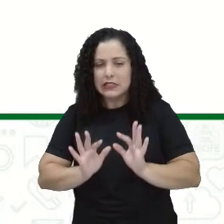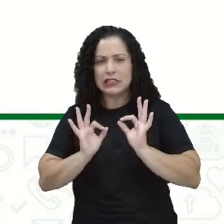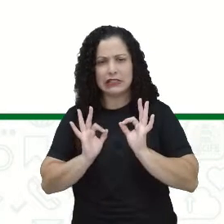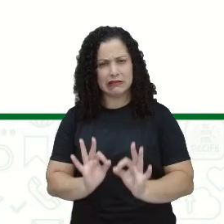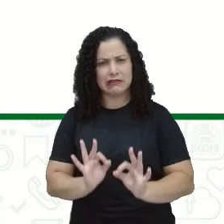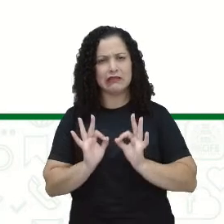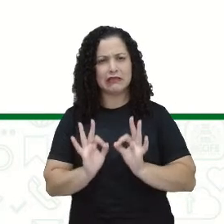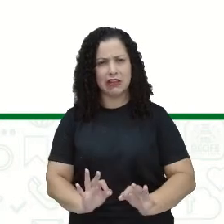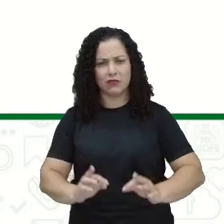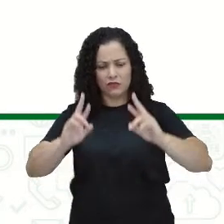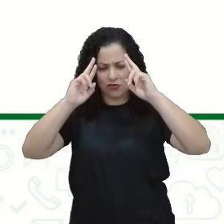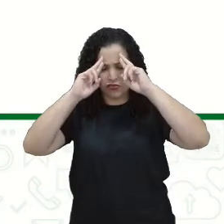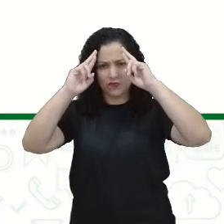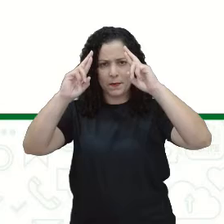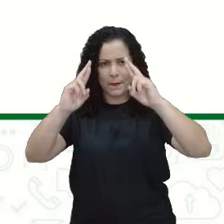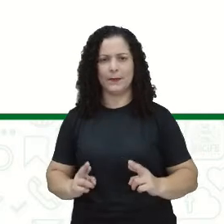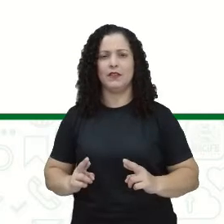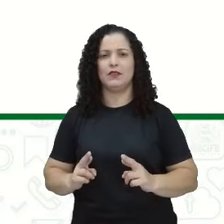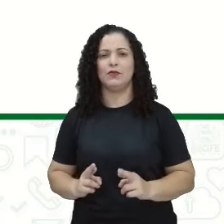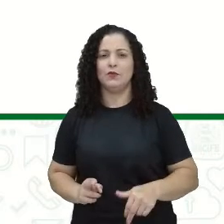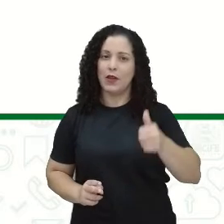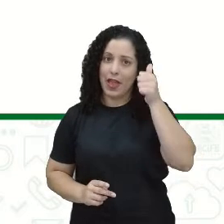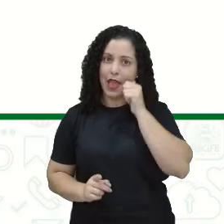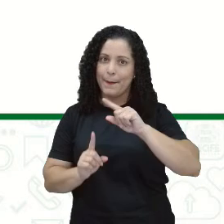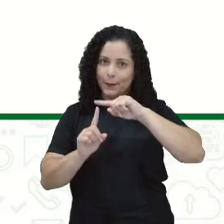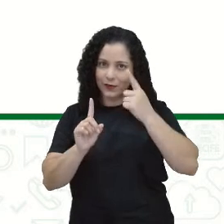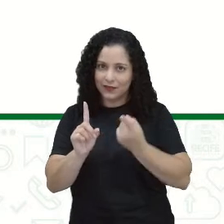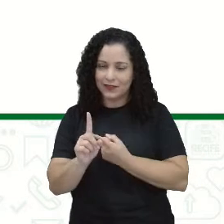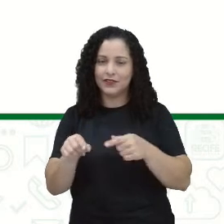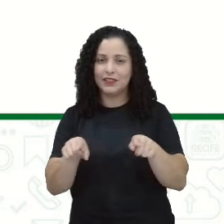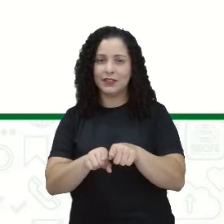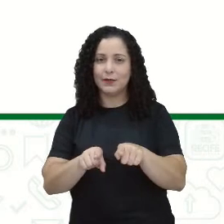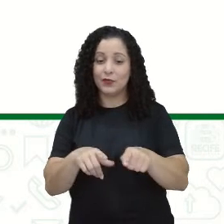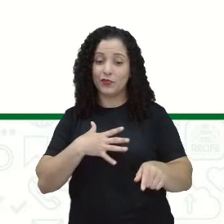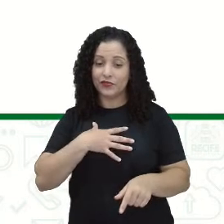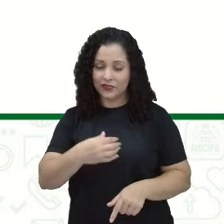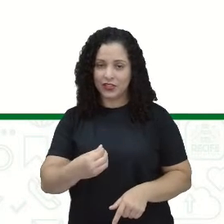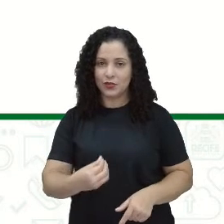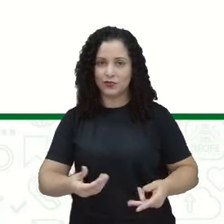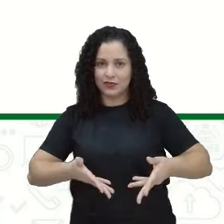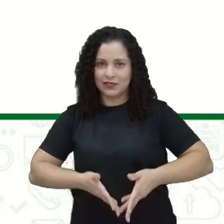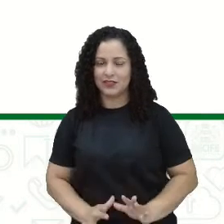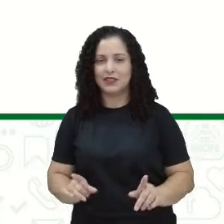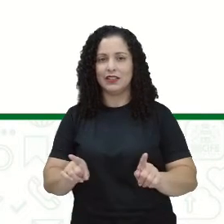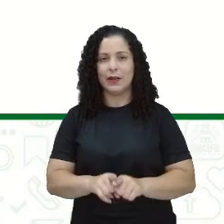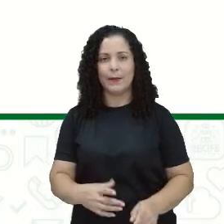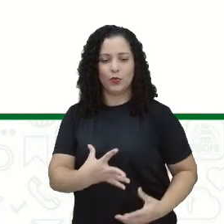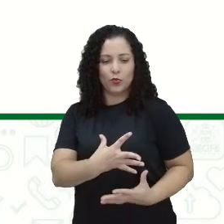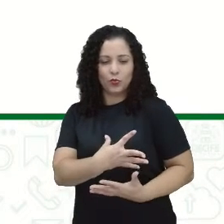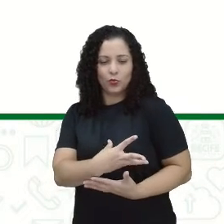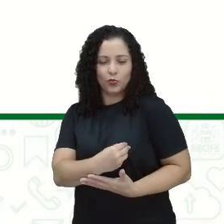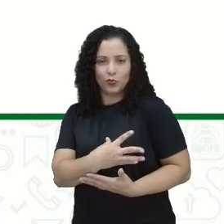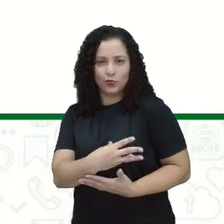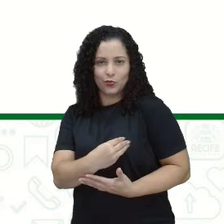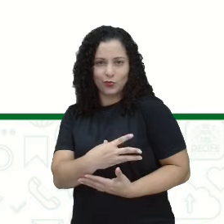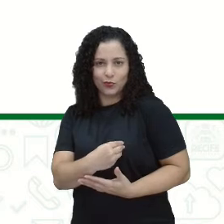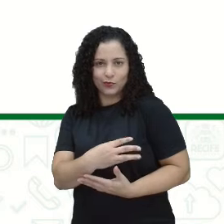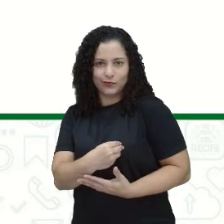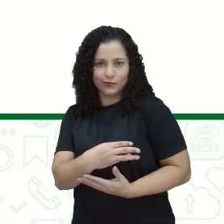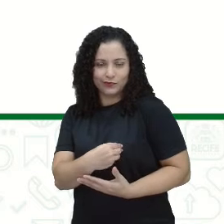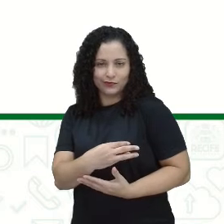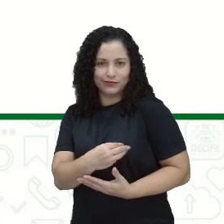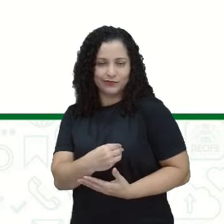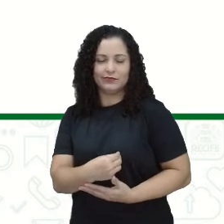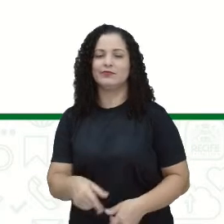de forma respeitosa para com ela e para com a mãe, o aleitamento materno, que leva a